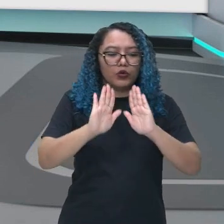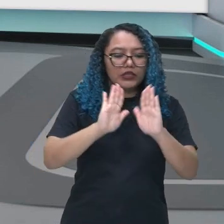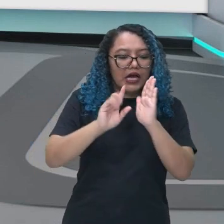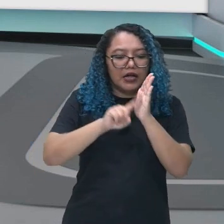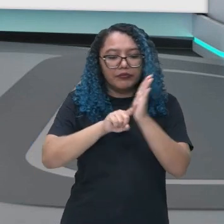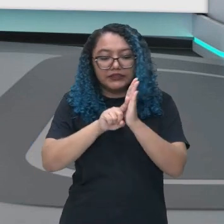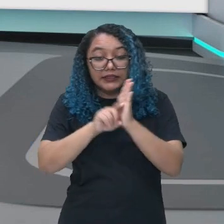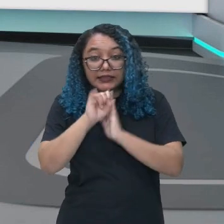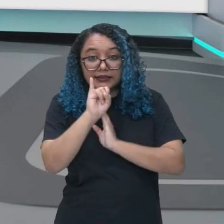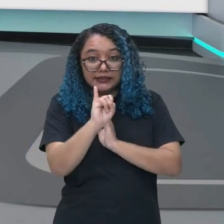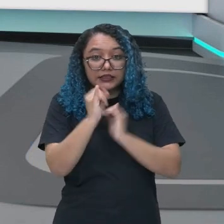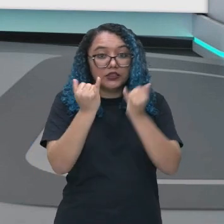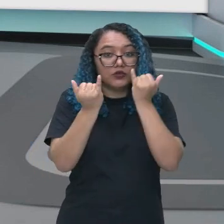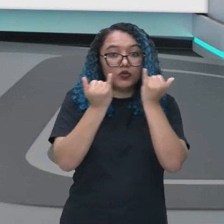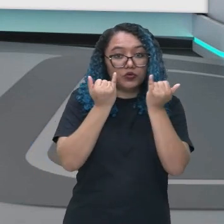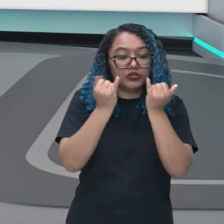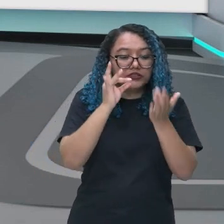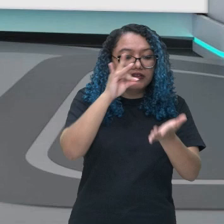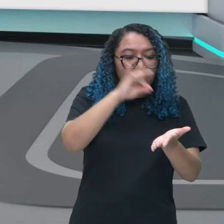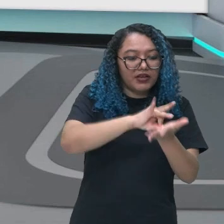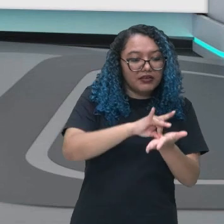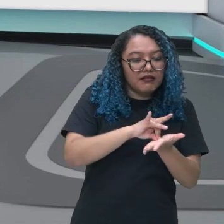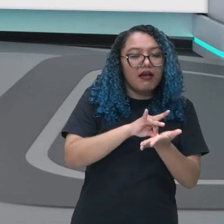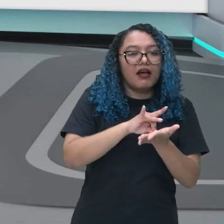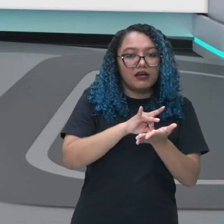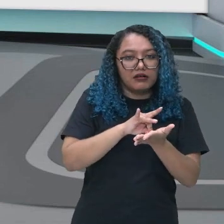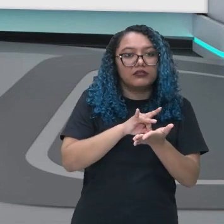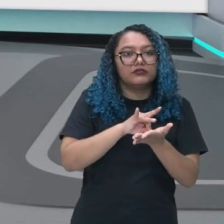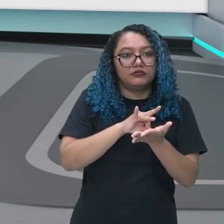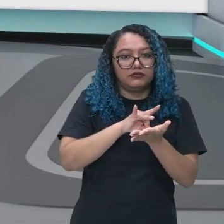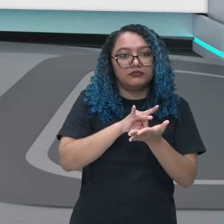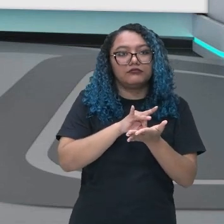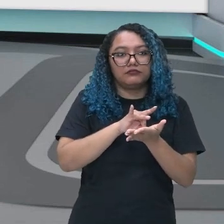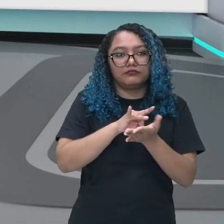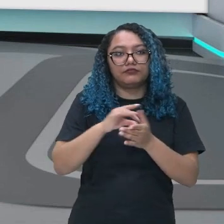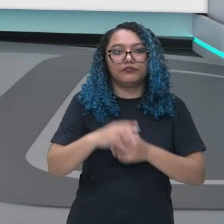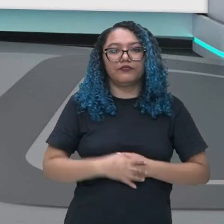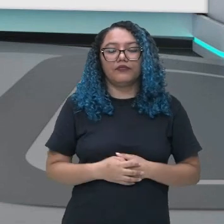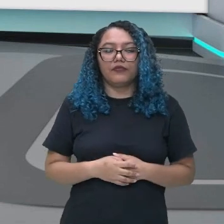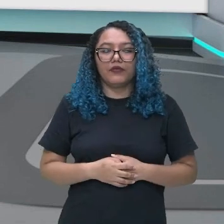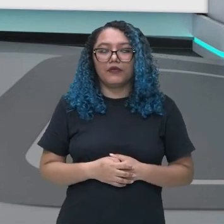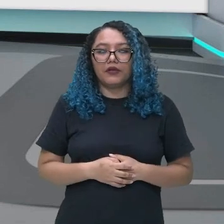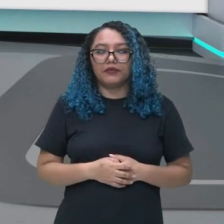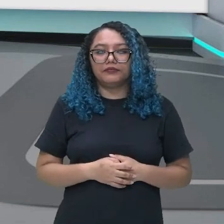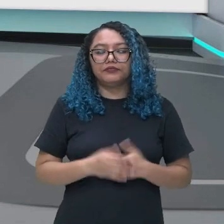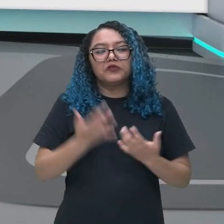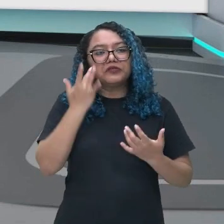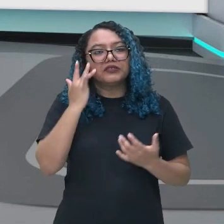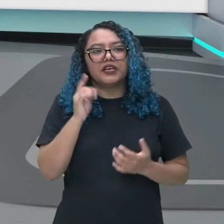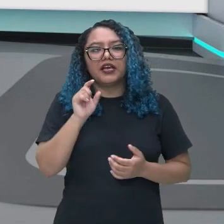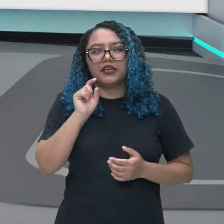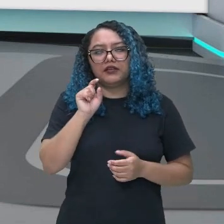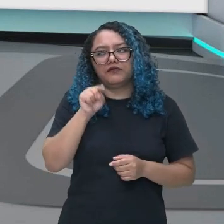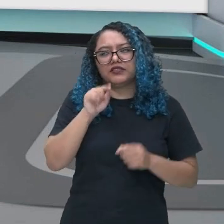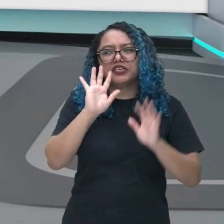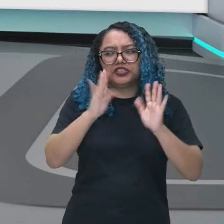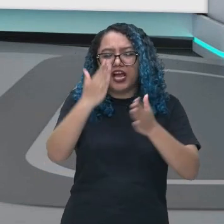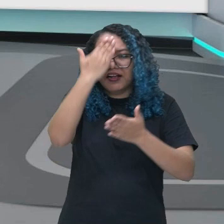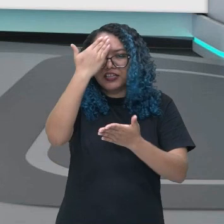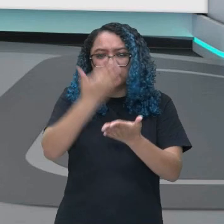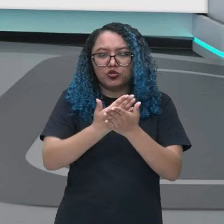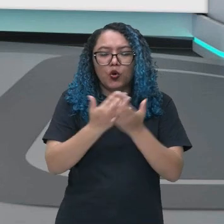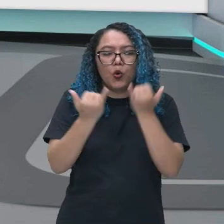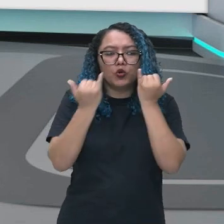são verdadeiras as informações. Então, não sei se você já foi vítima de fake news ou se você já